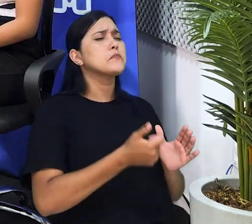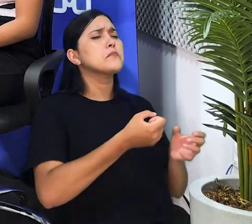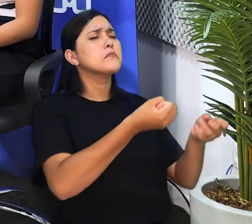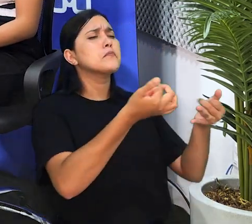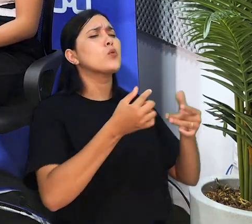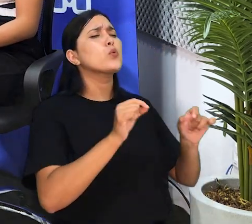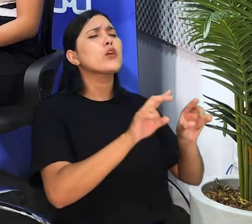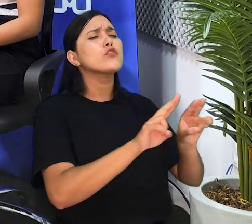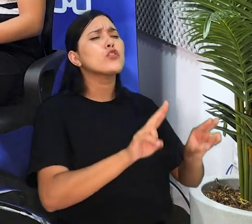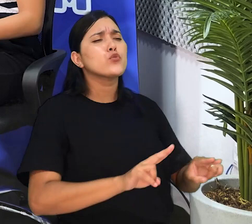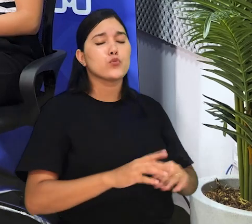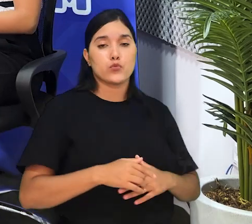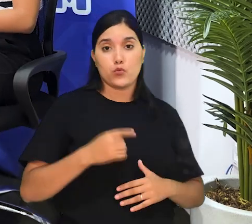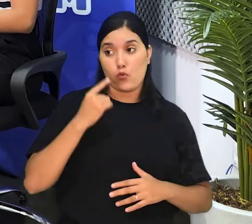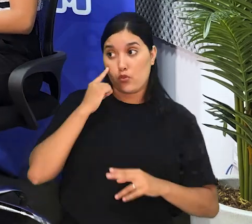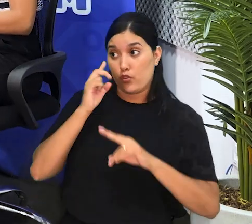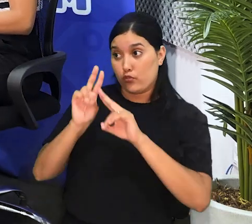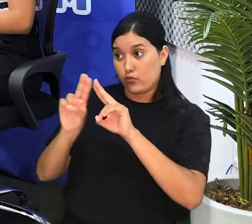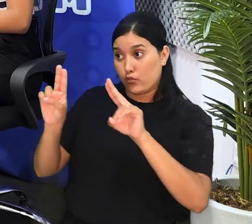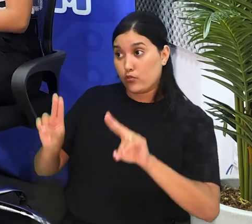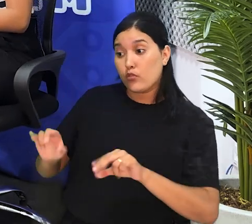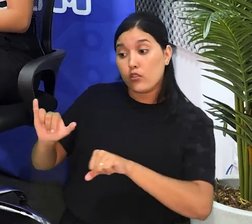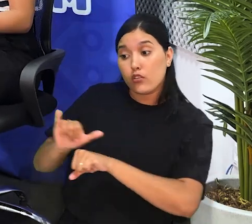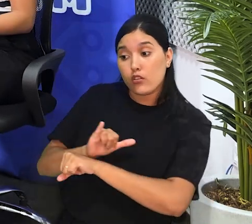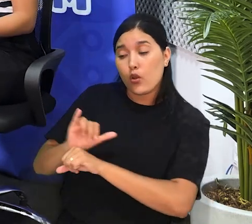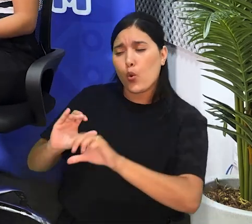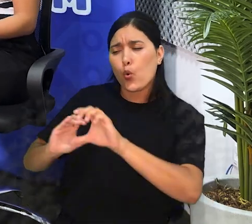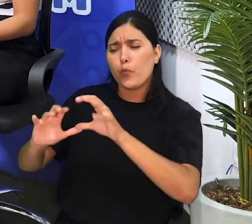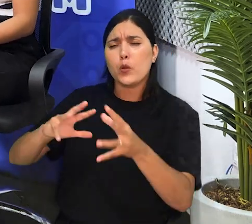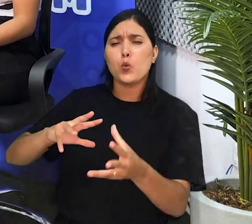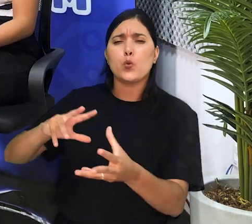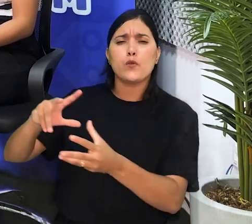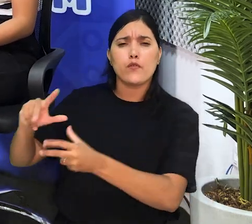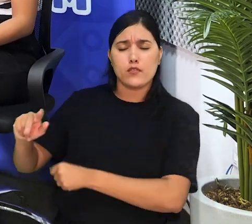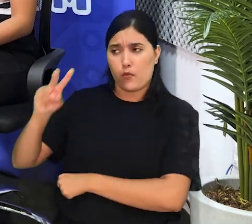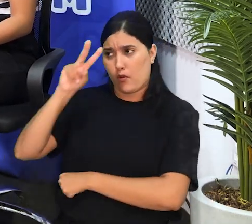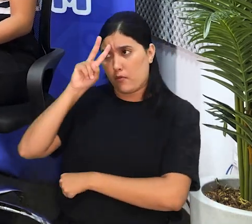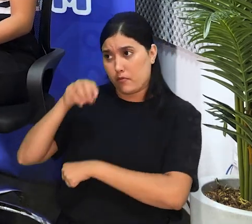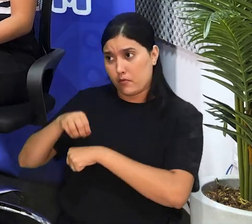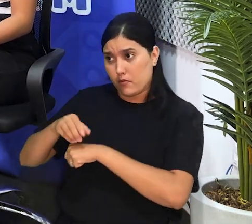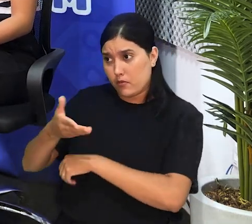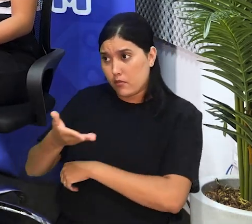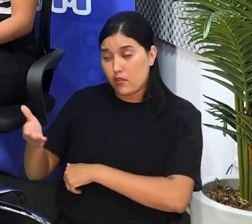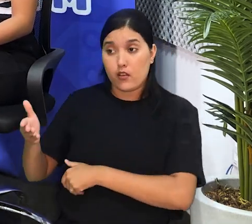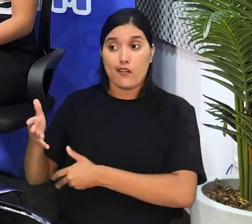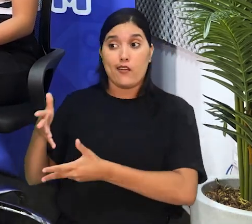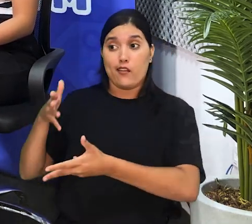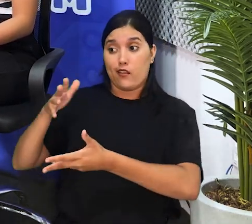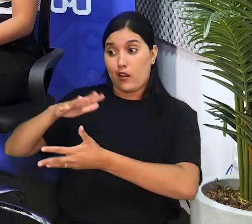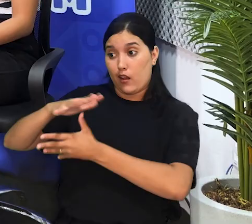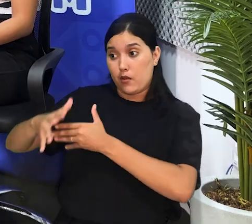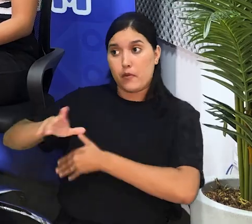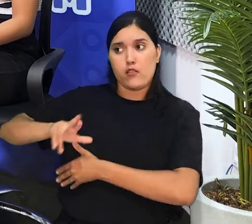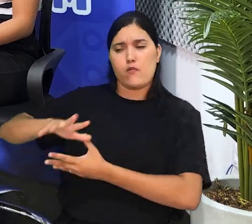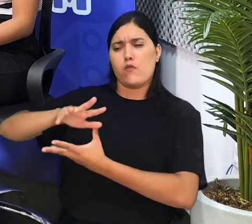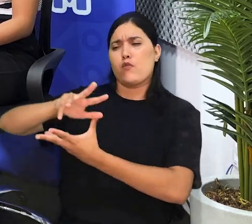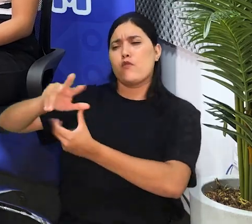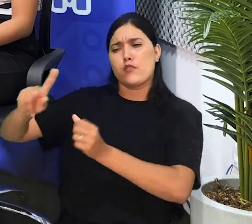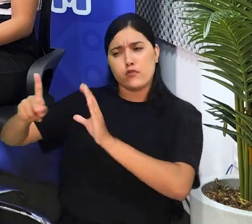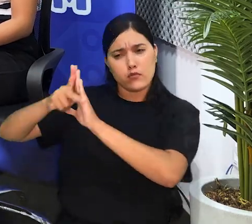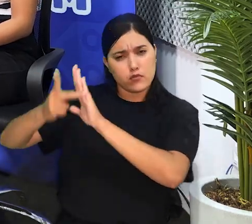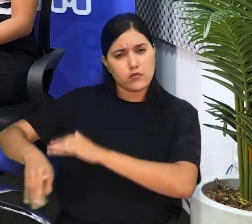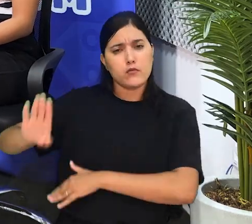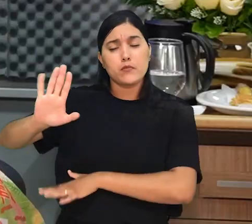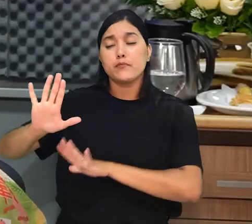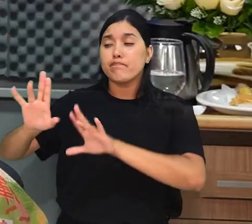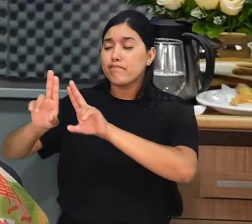língua, né? Primeiro, explica pra gente o que é o gestuno. O gestuno seria o quê? Uma forma de comunicação universal. Como eu falei para você, a